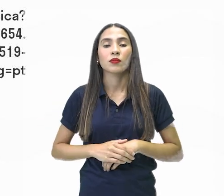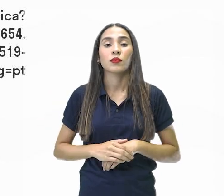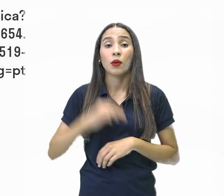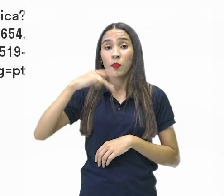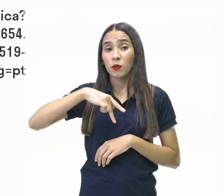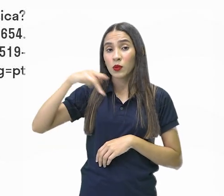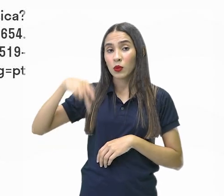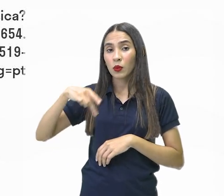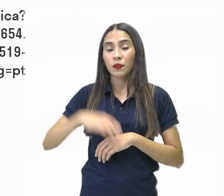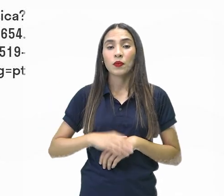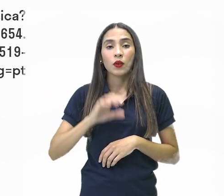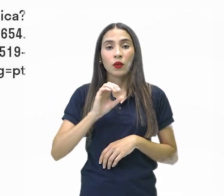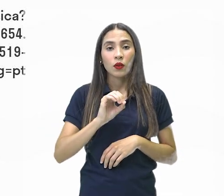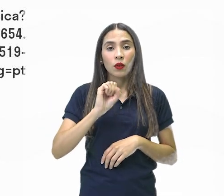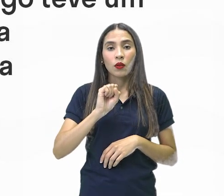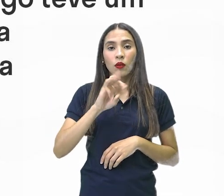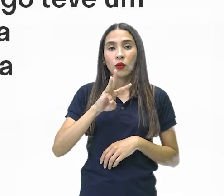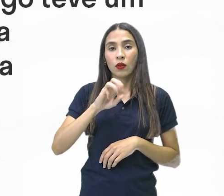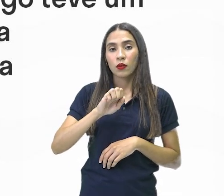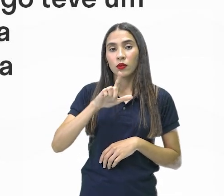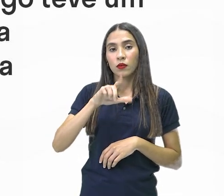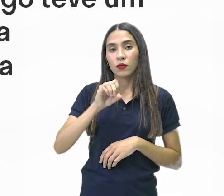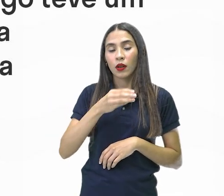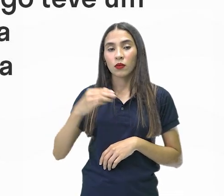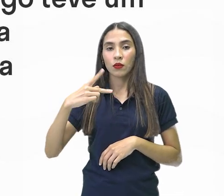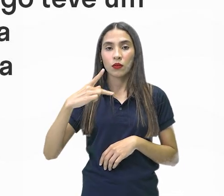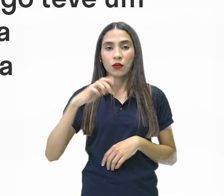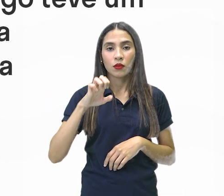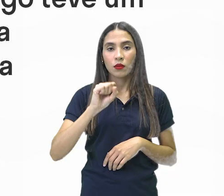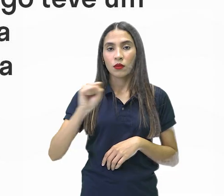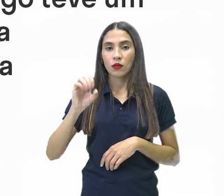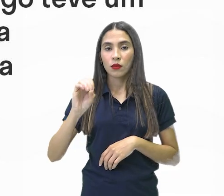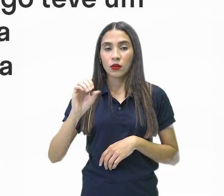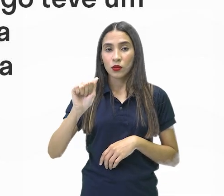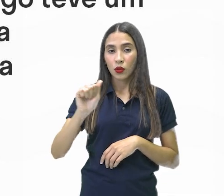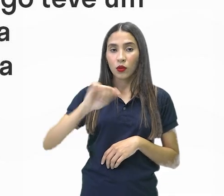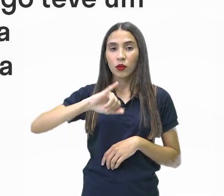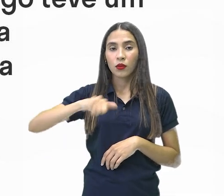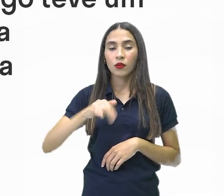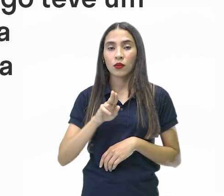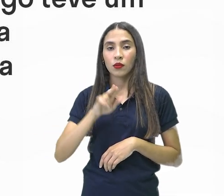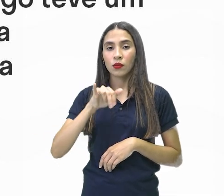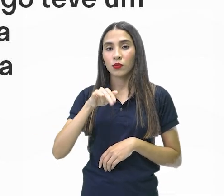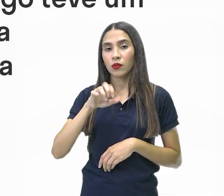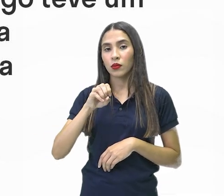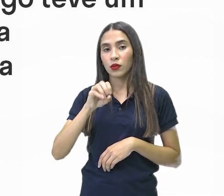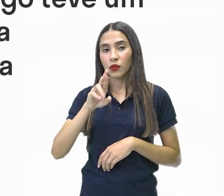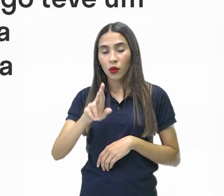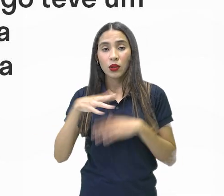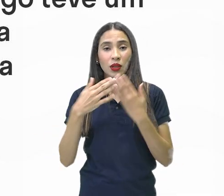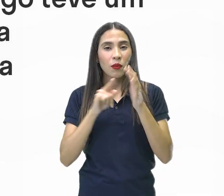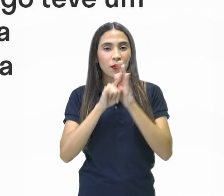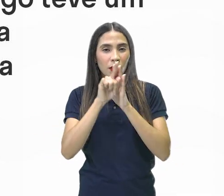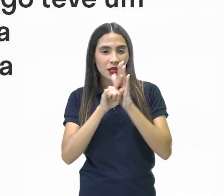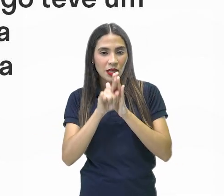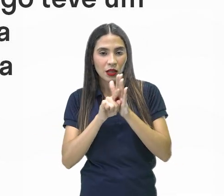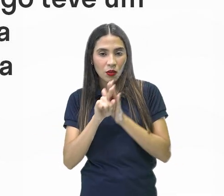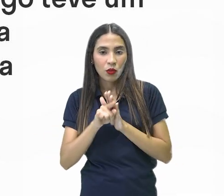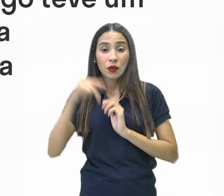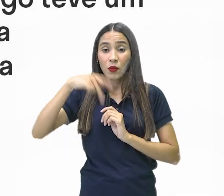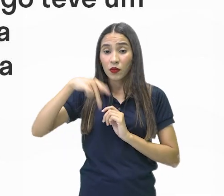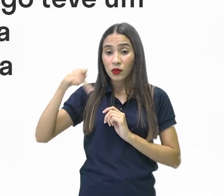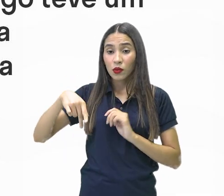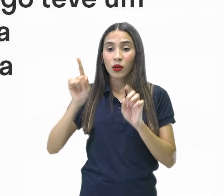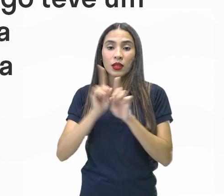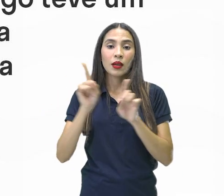lição, então, do professor Oswaldo Pessoa Júnior, né? Esse pesquisador, né?